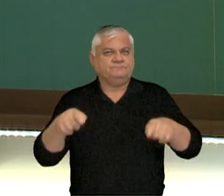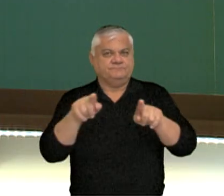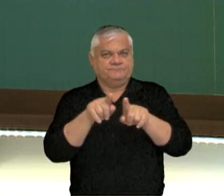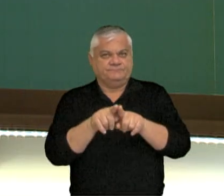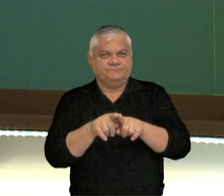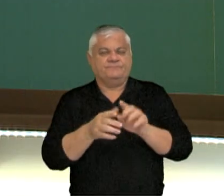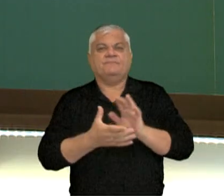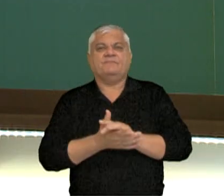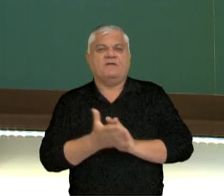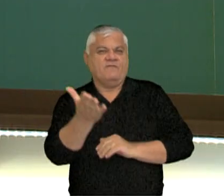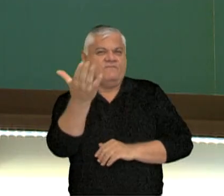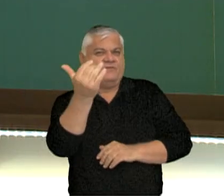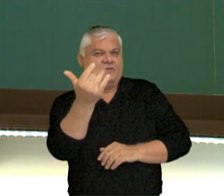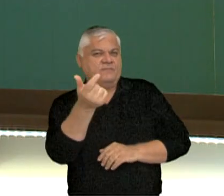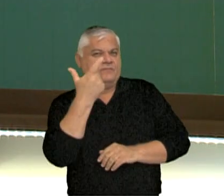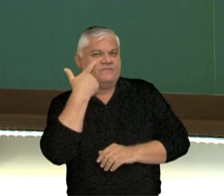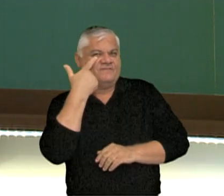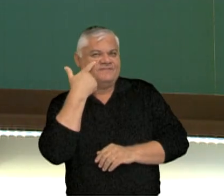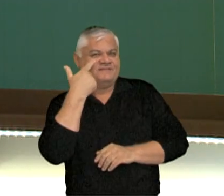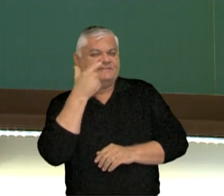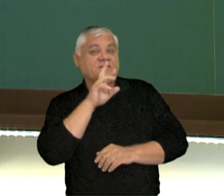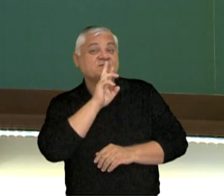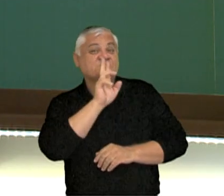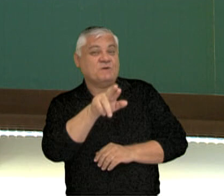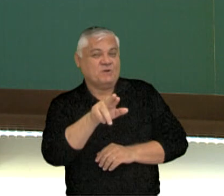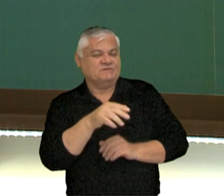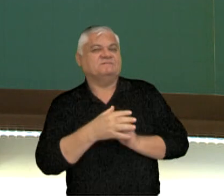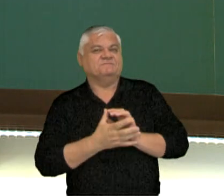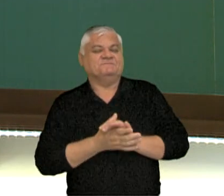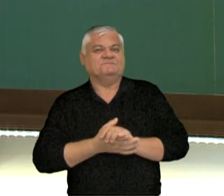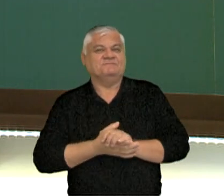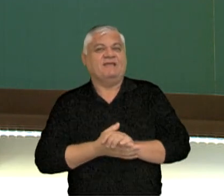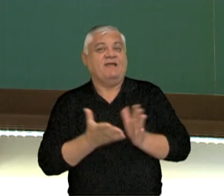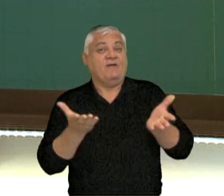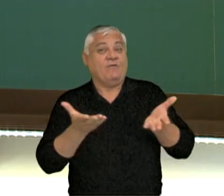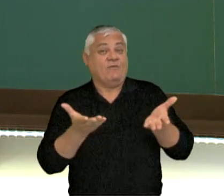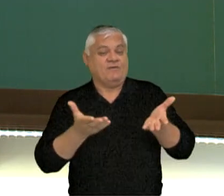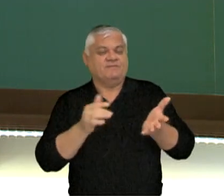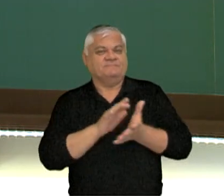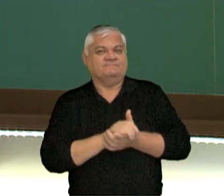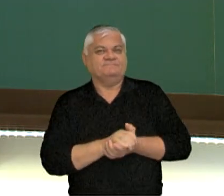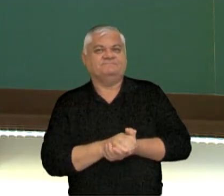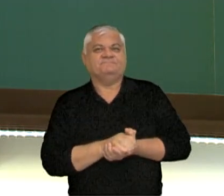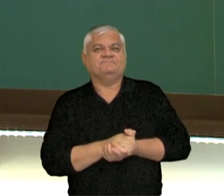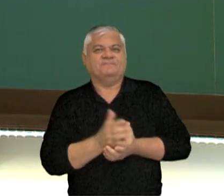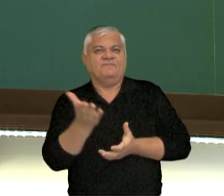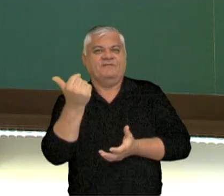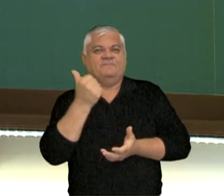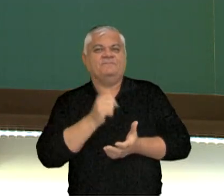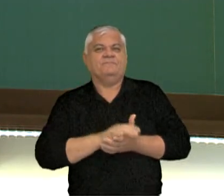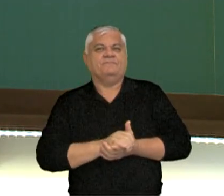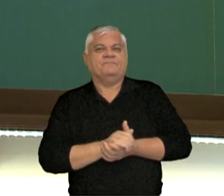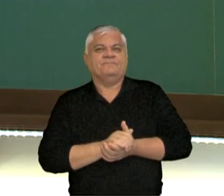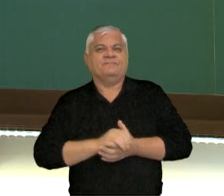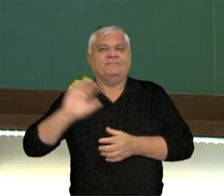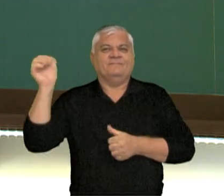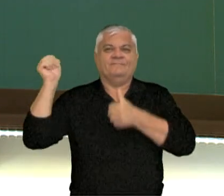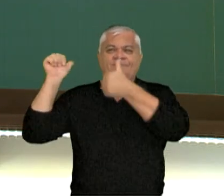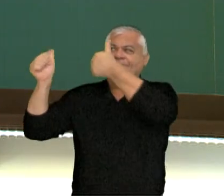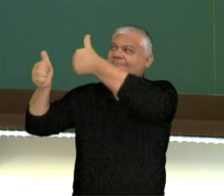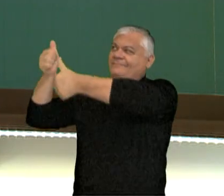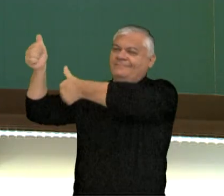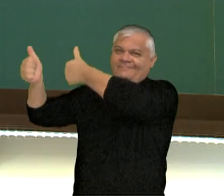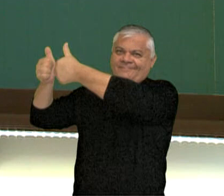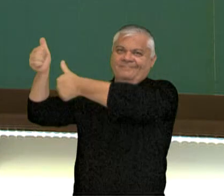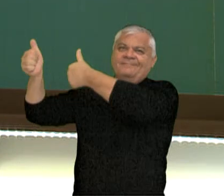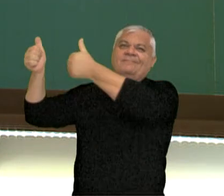Voltei. Vem comigo conferir aqui então o gabaritinho. É agora, não demora. Vamos embora. Ronaldo, tudo certo aí?